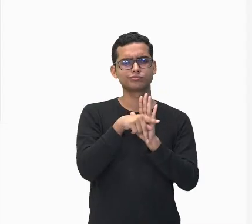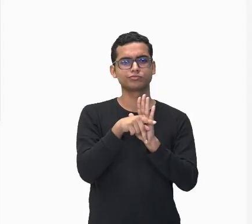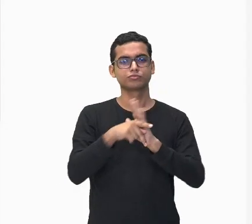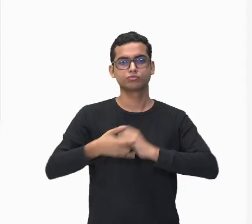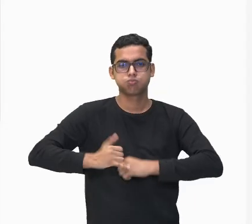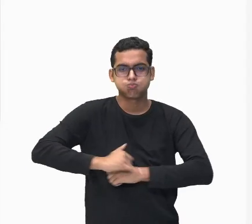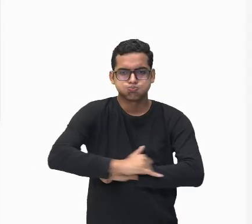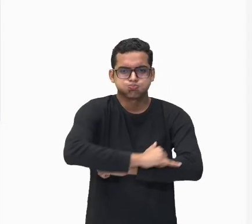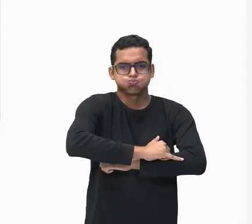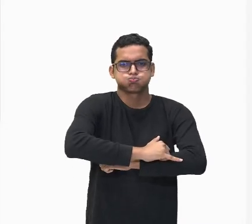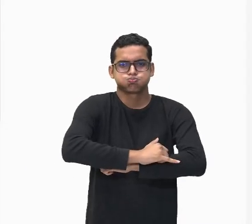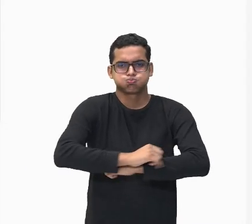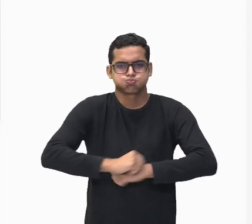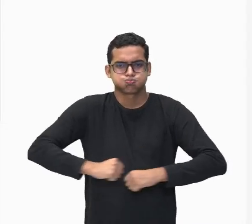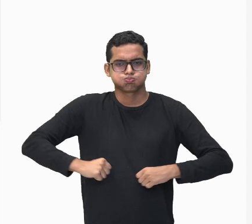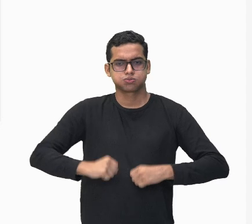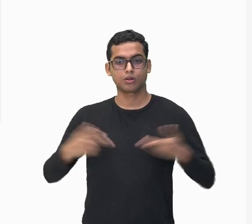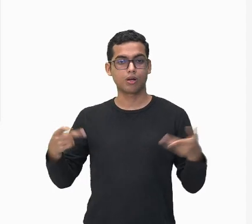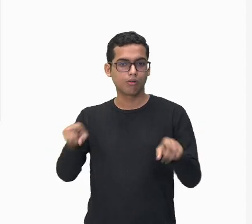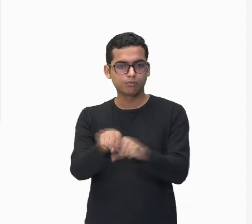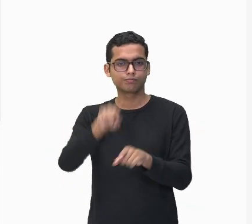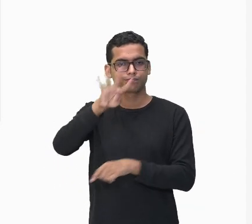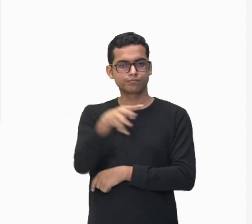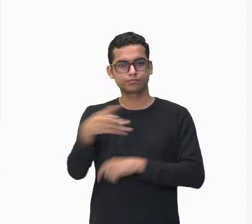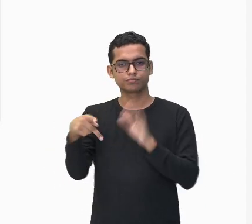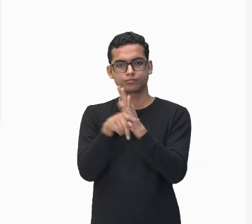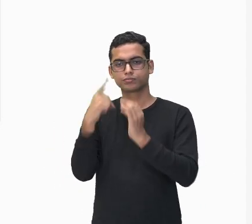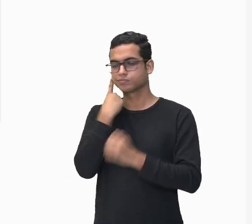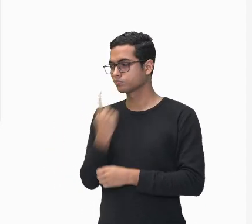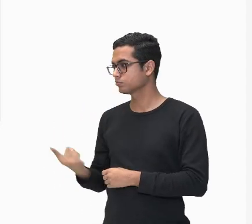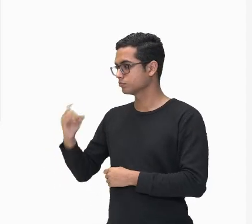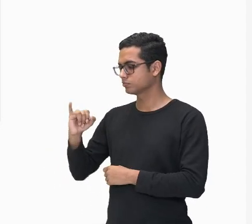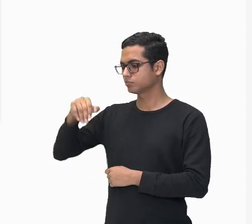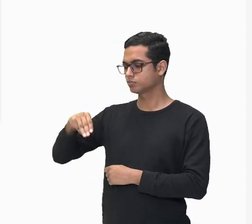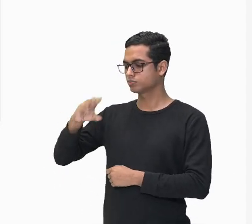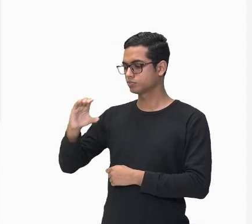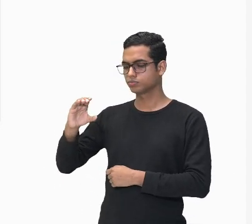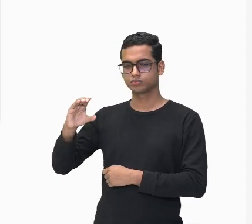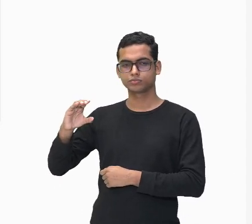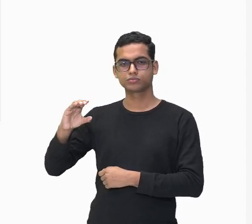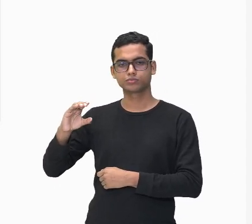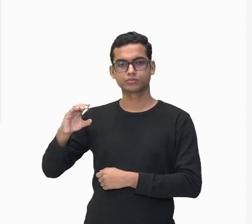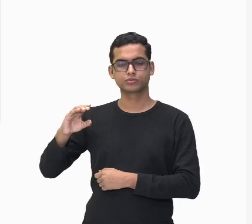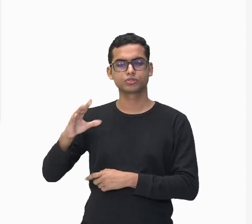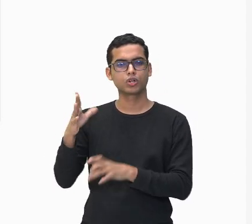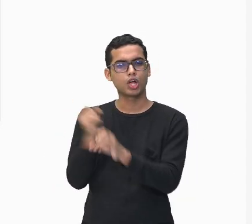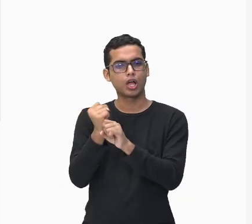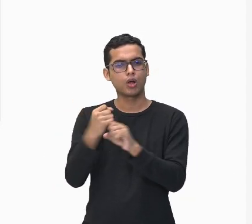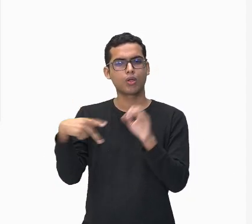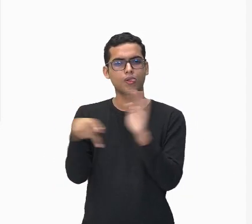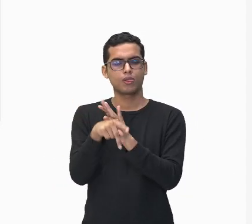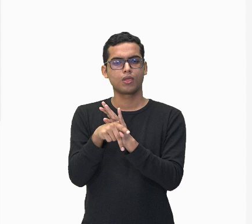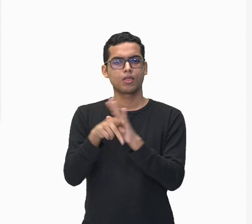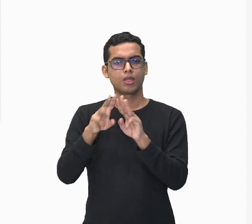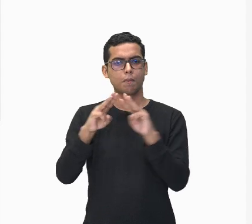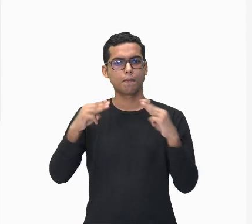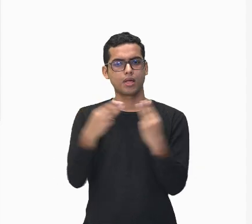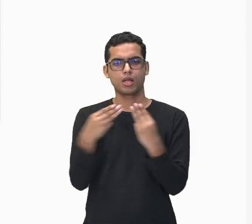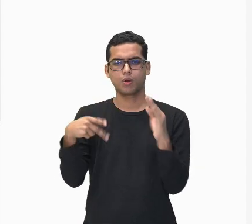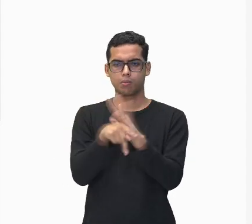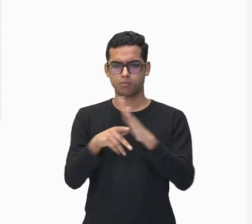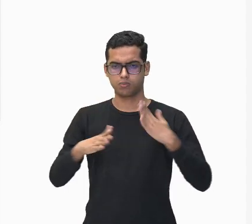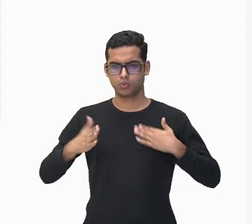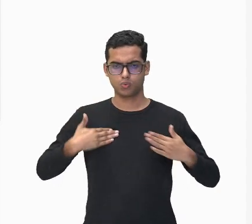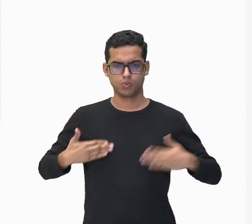tabela do IMC, que é o Índice de Massa Corporal, né, onde é feito um cálculo e, através do resultado desse cálculo, a